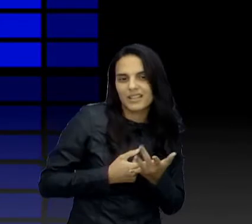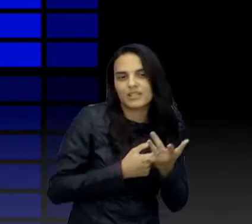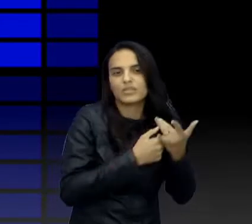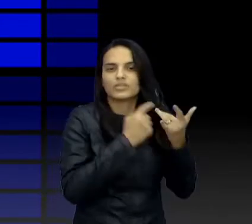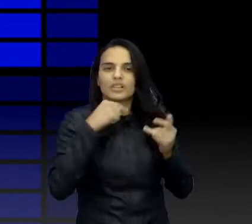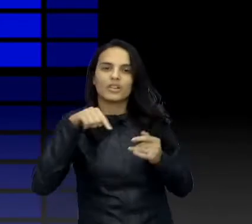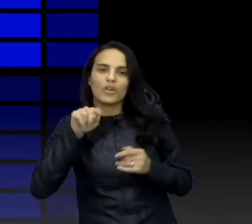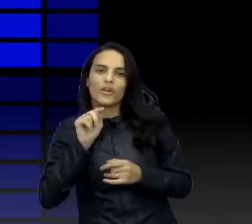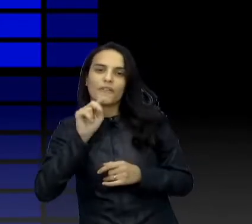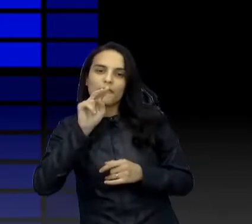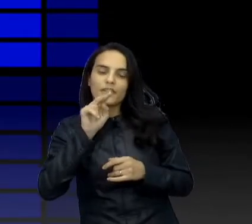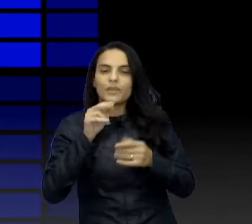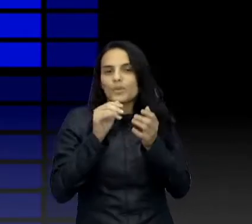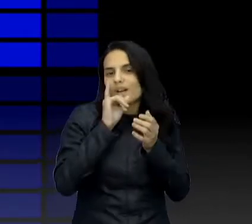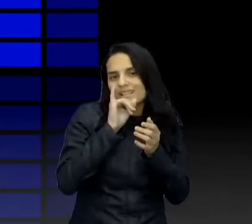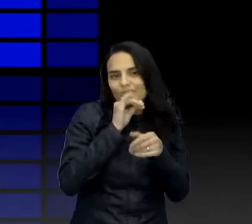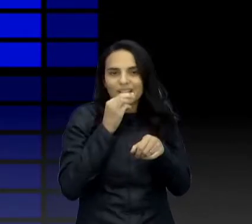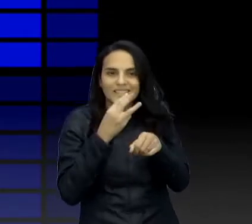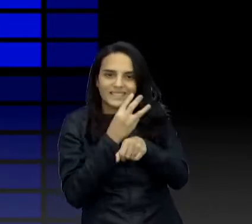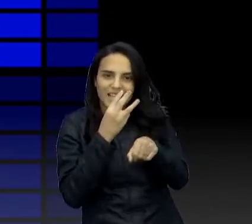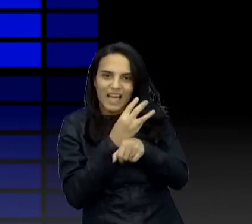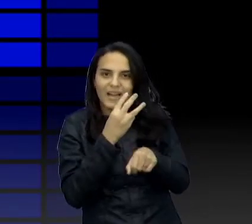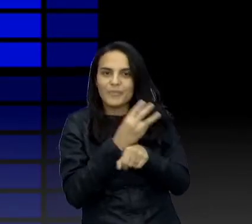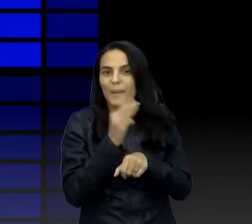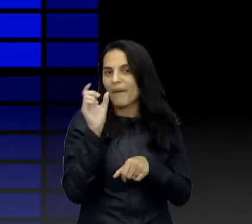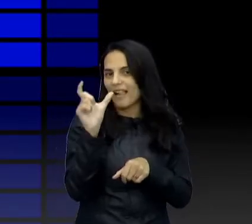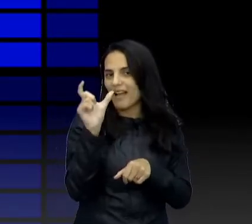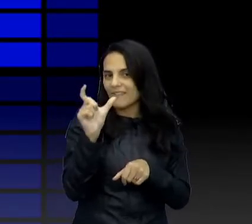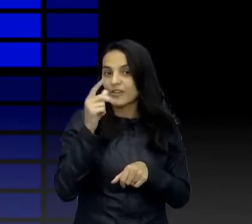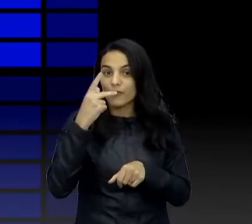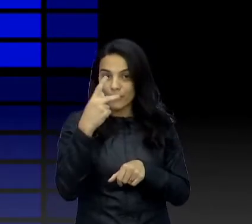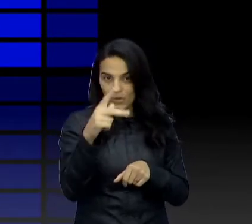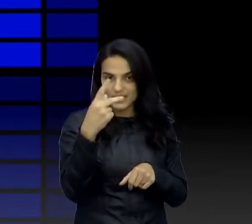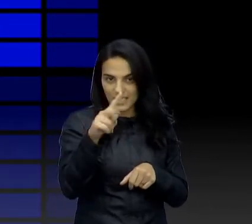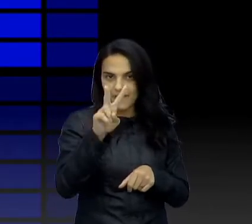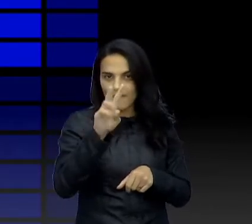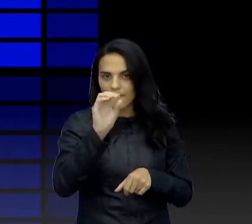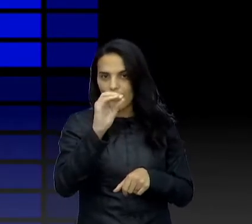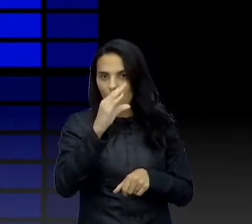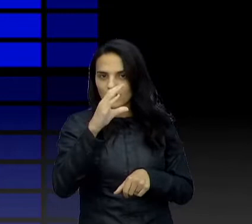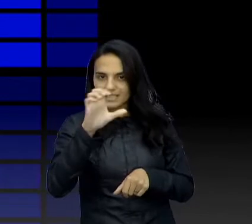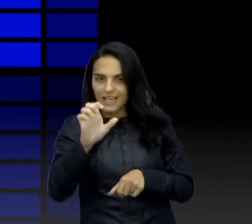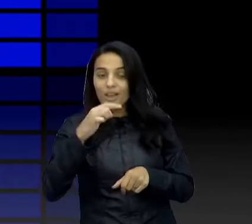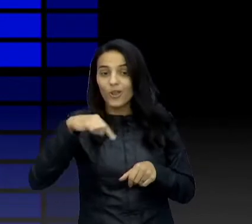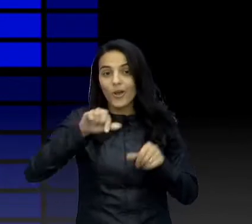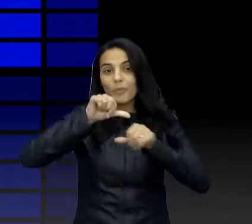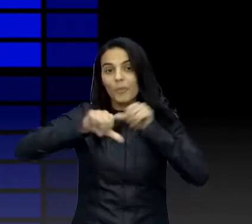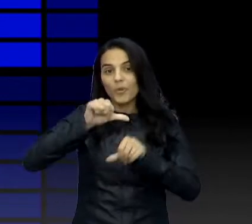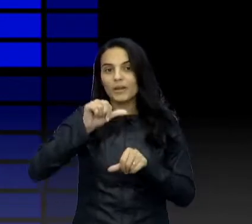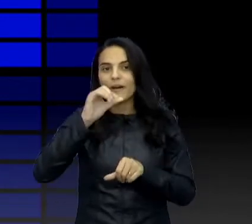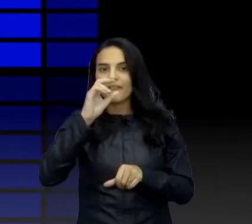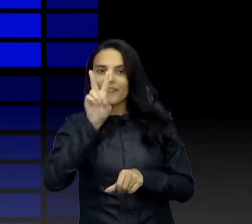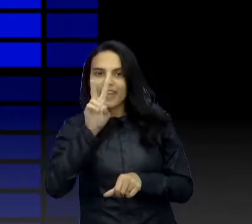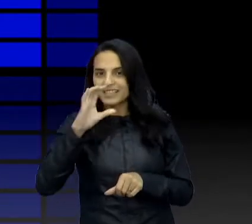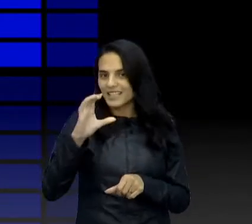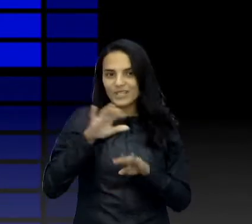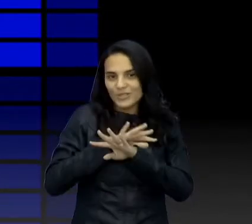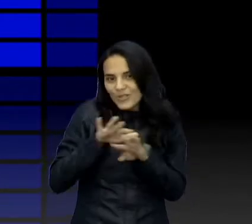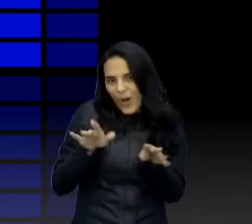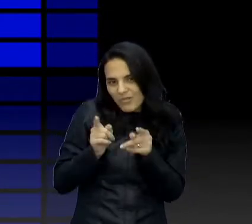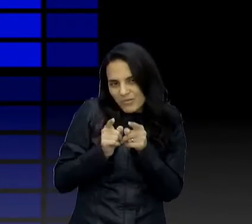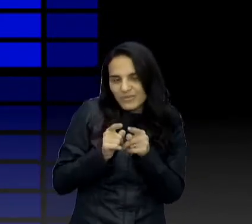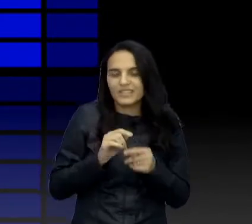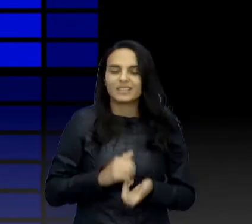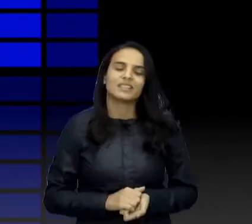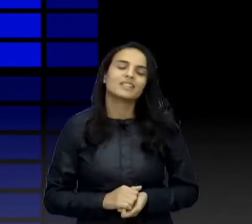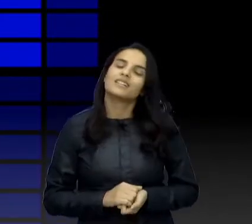com VC. E agora a gente já pode até fazer essa comunicação por emoticons e por